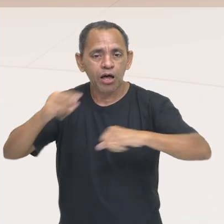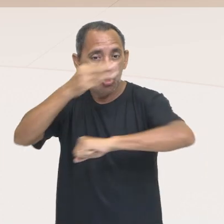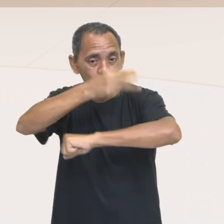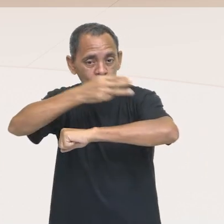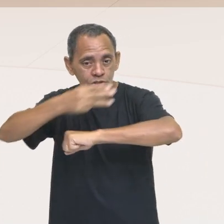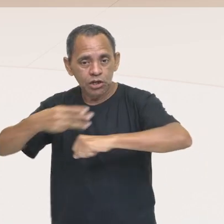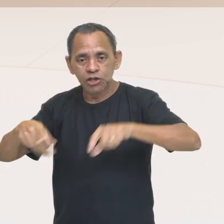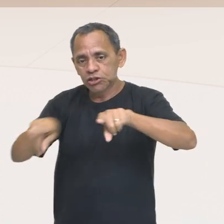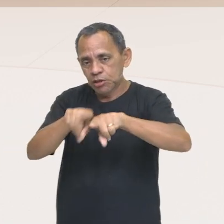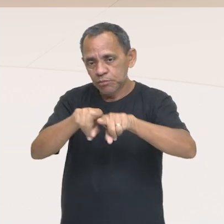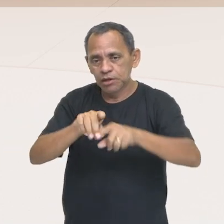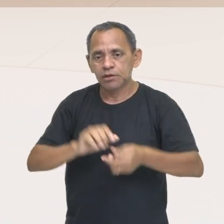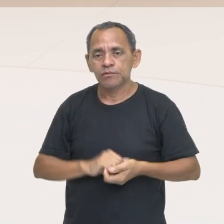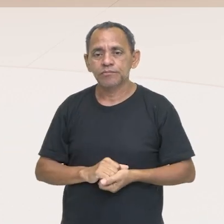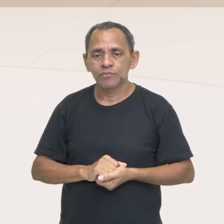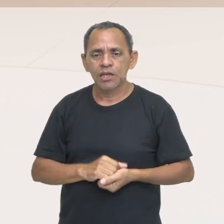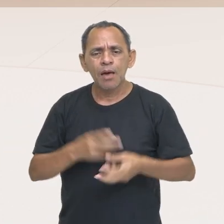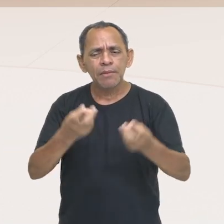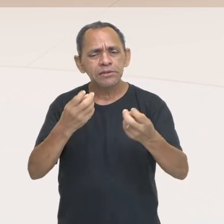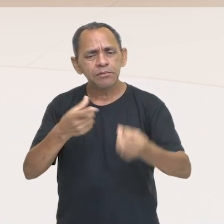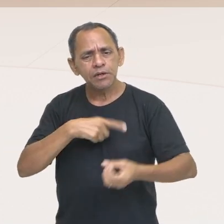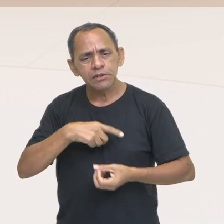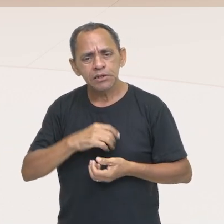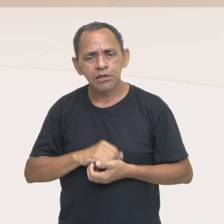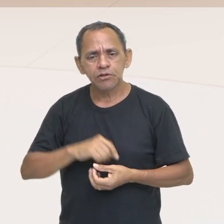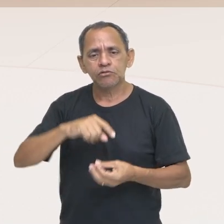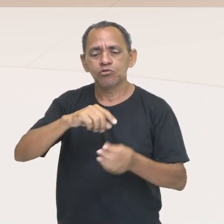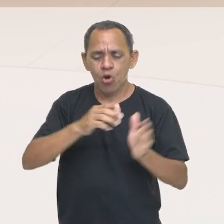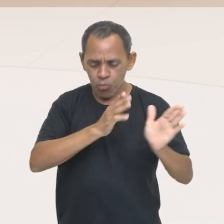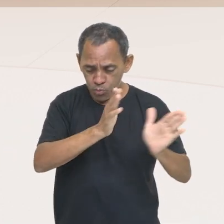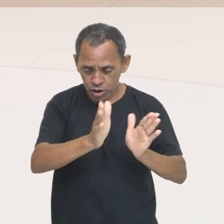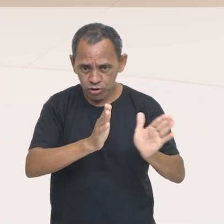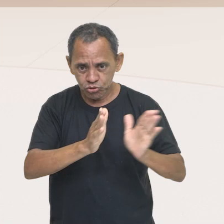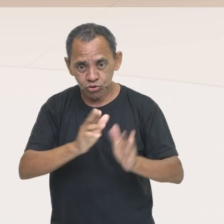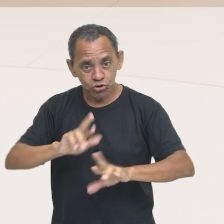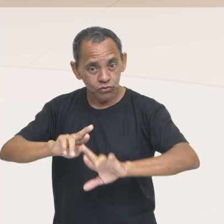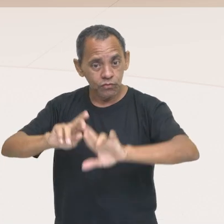nós temos fases diferentes do Egito